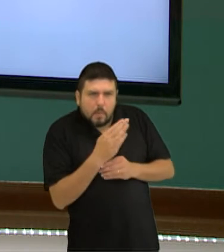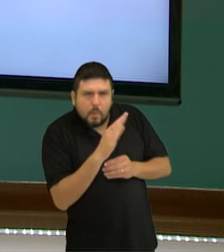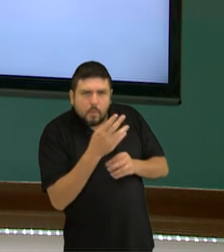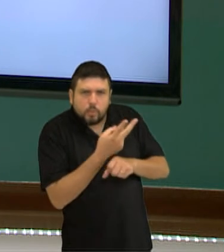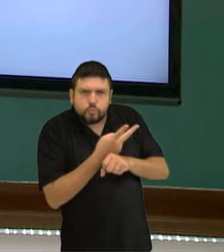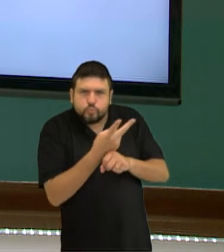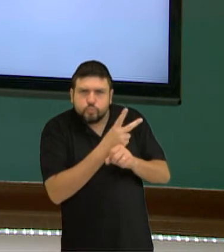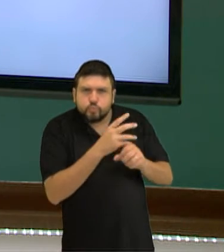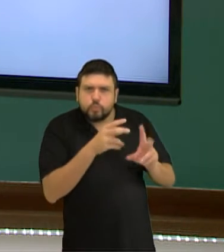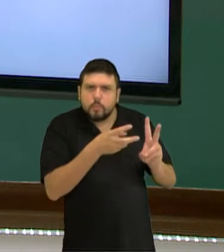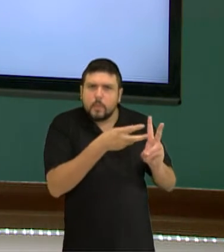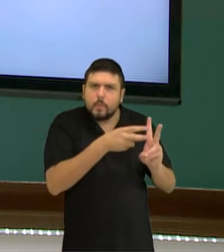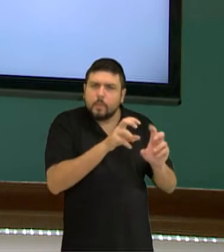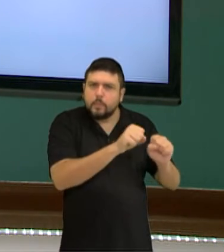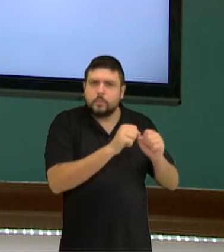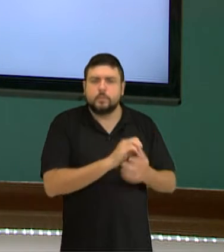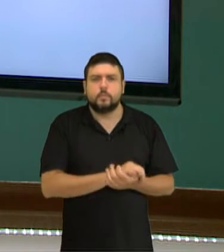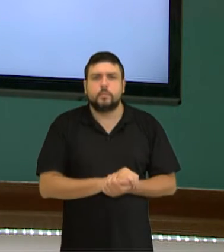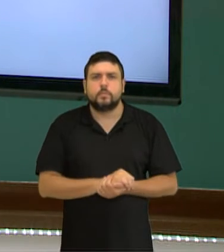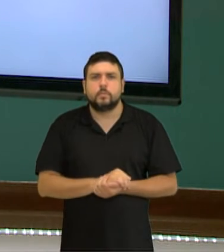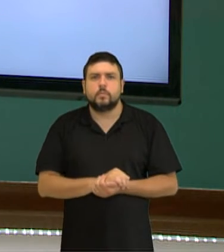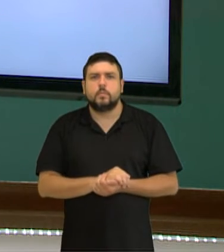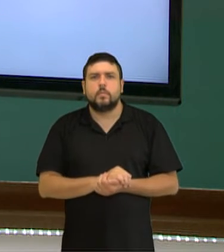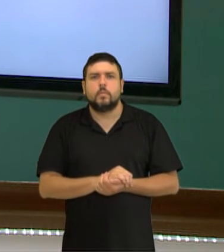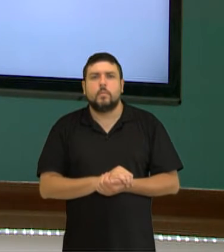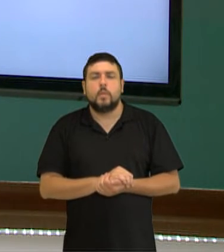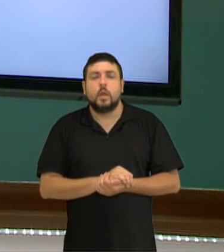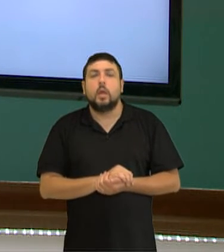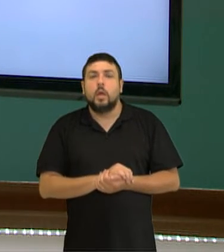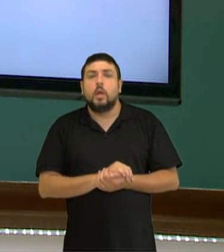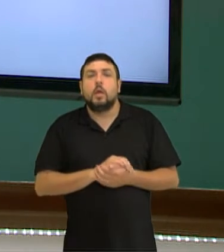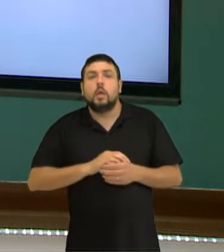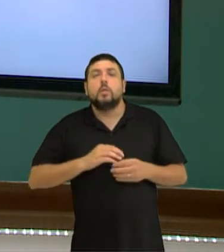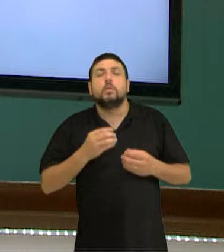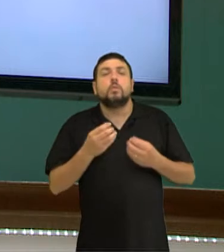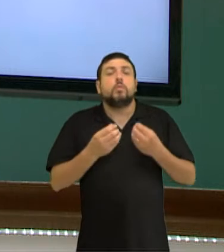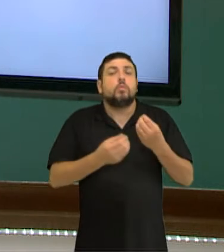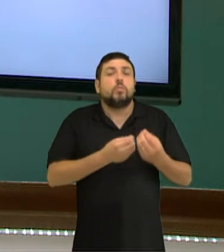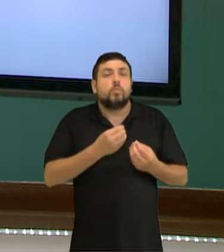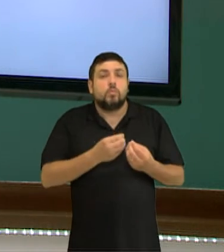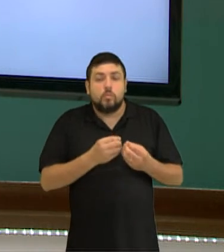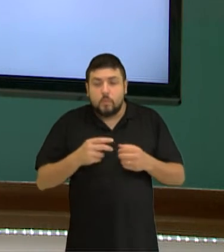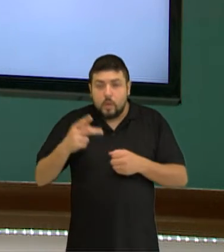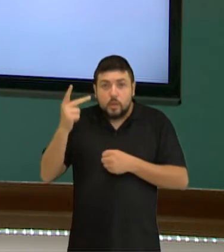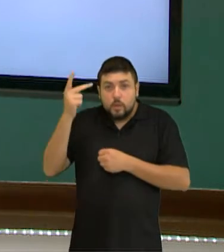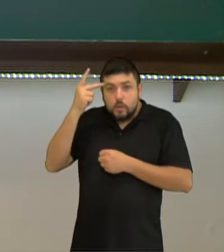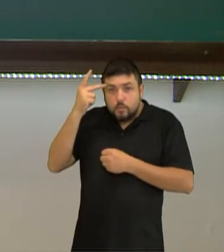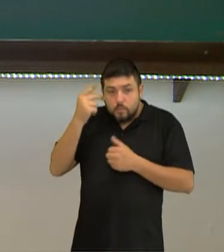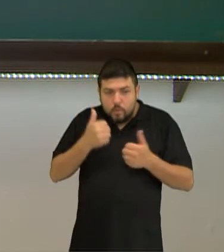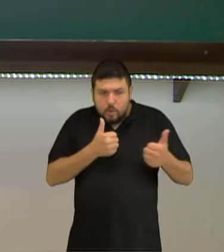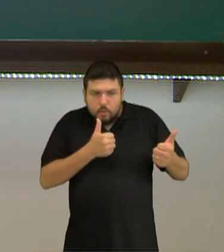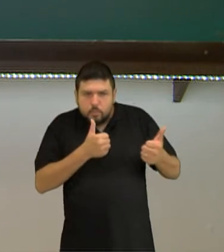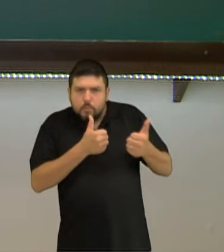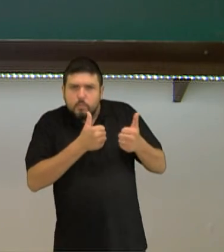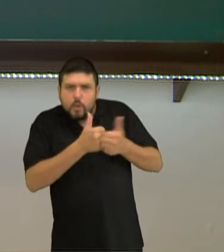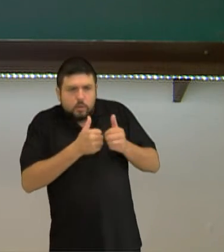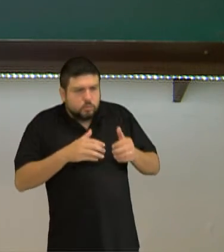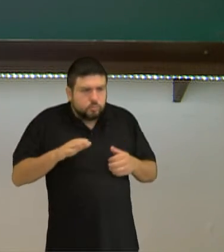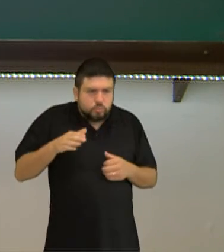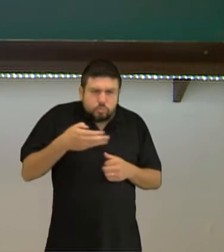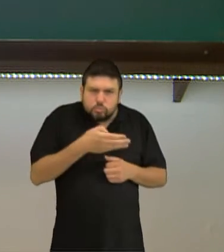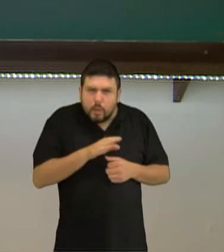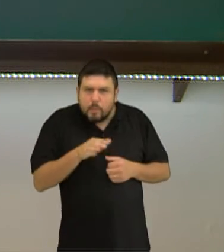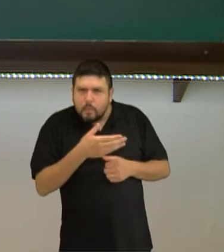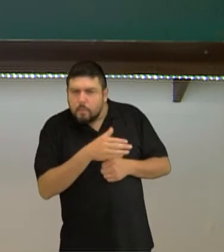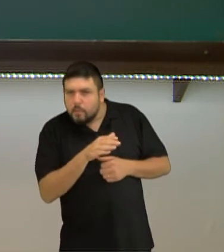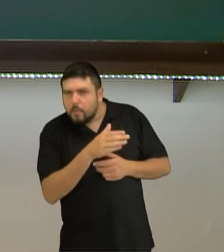A princípio, os indígenas eles eram capturados em regiões próximas ao São Paulo. A partir do momento que esses indígenas iam cada